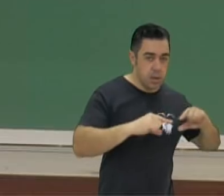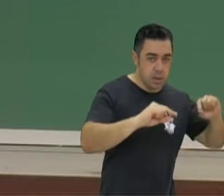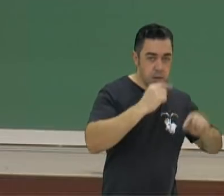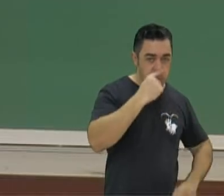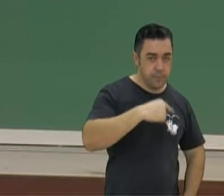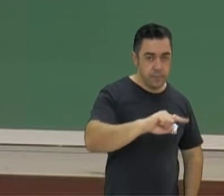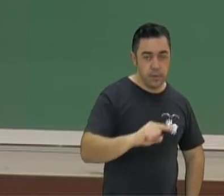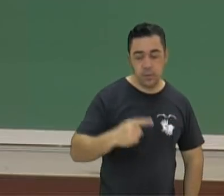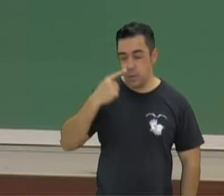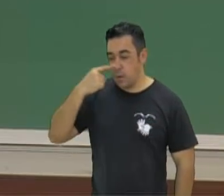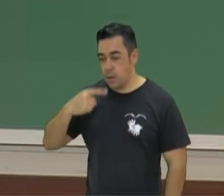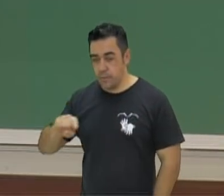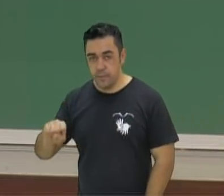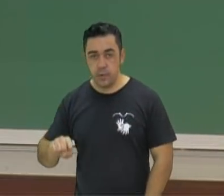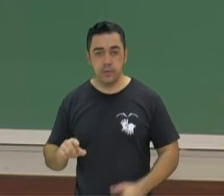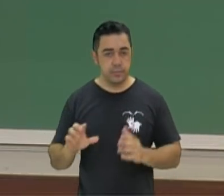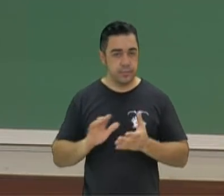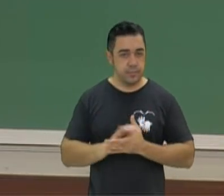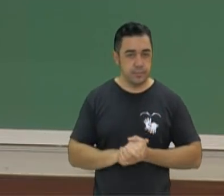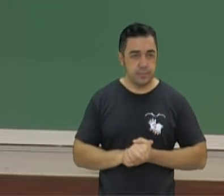elefante. Né? Então deu o exemplo ali.